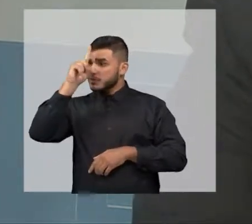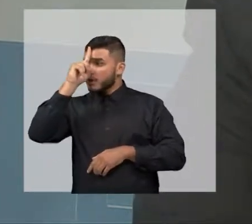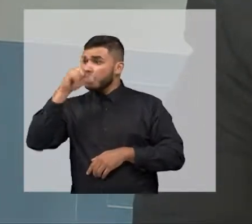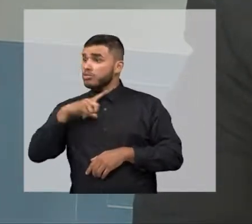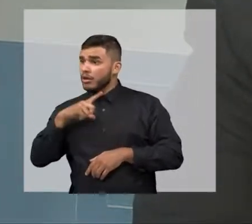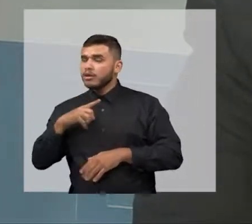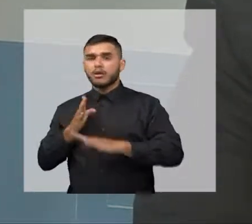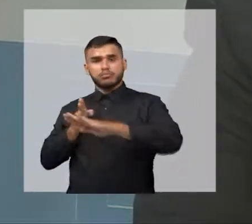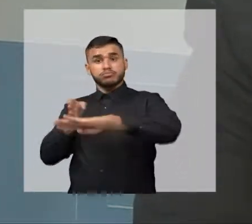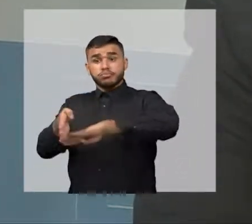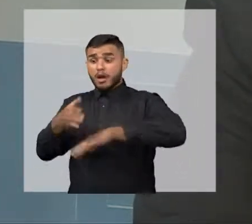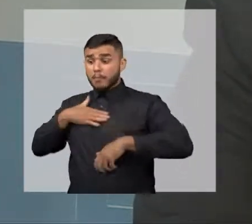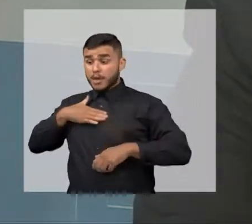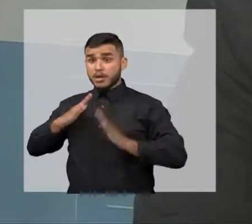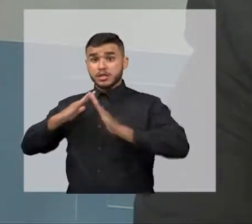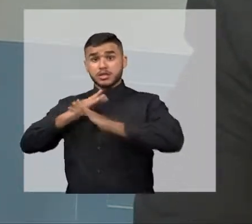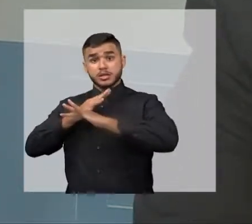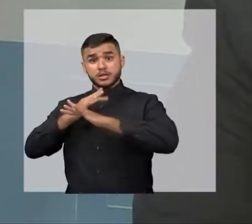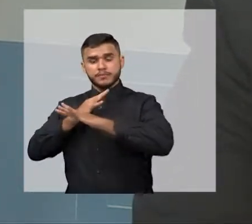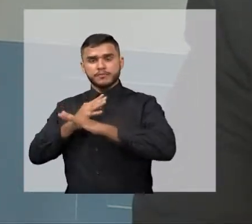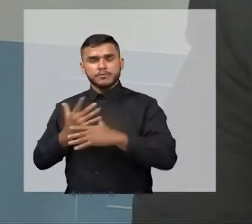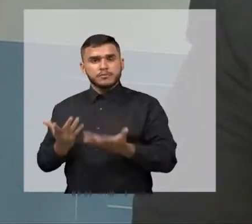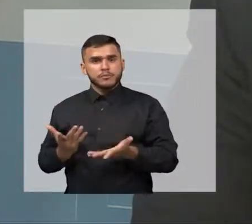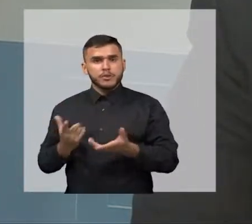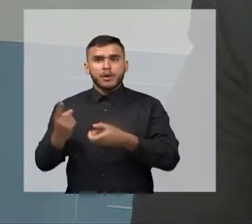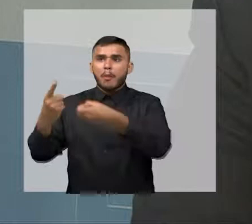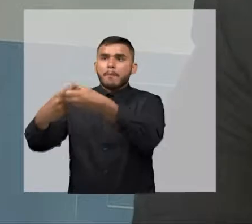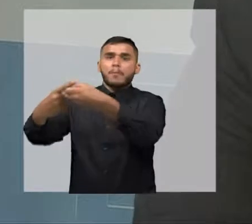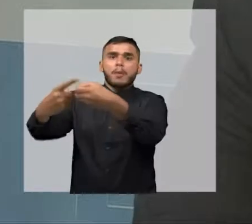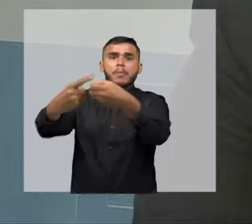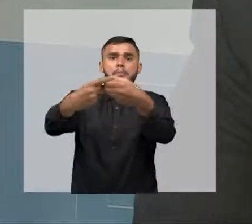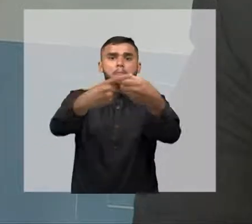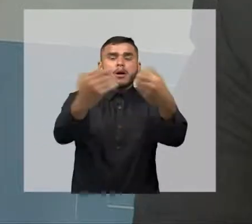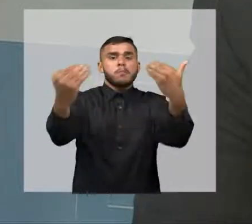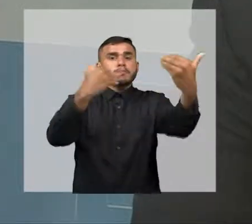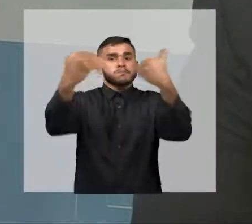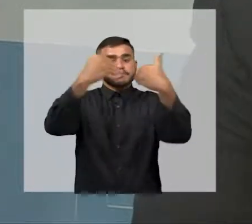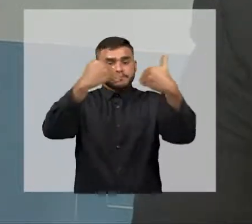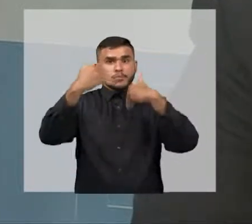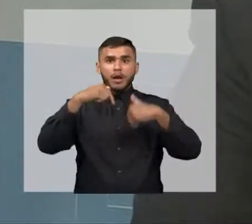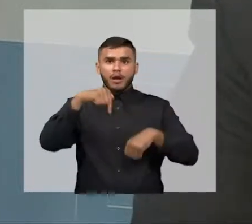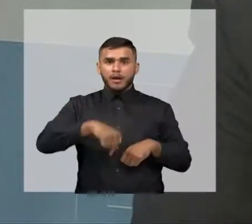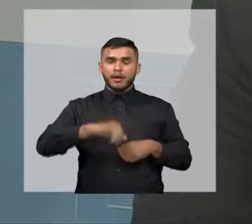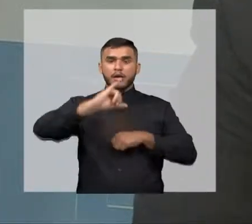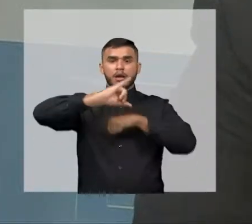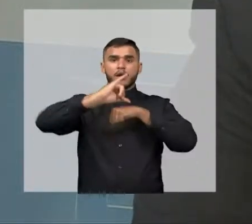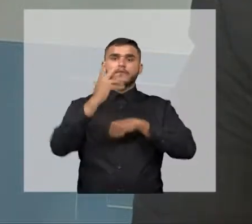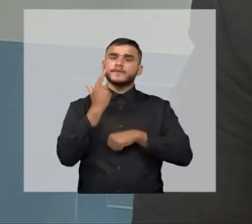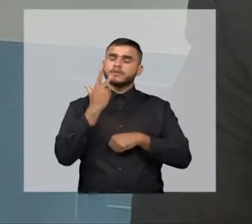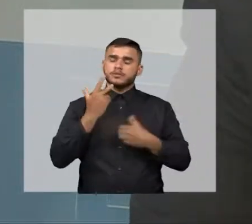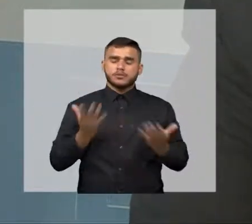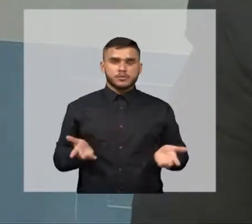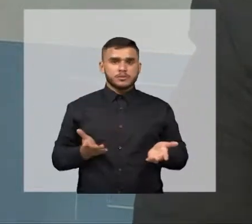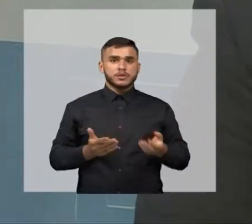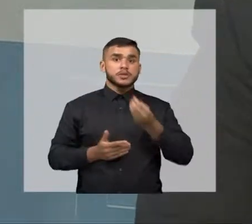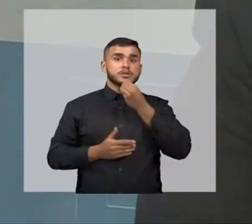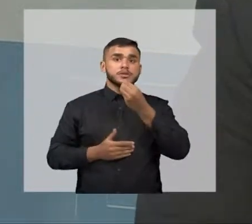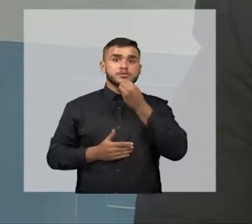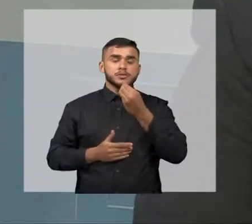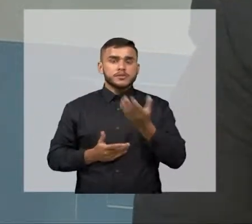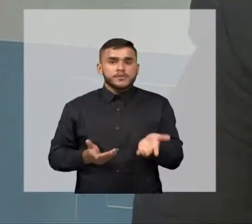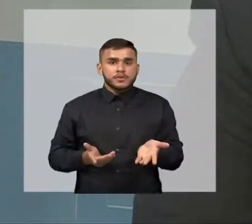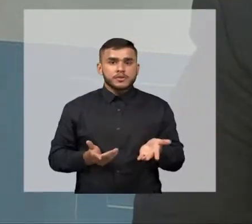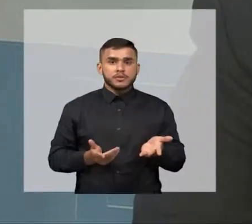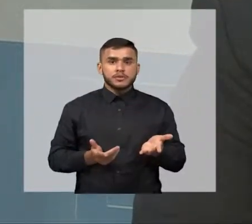ideia, todos os pacientes que vêm do interior para Fortaleza atende, pelo menos era para haver uma